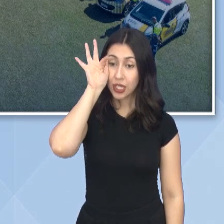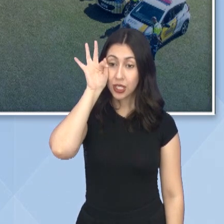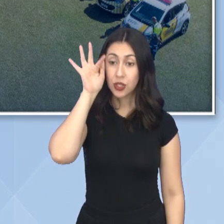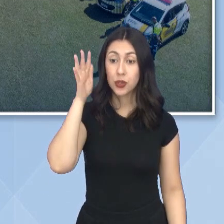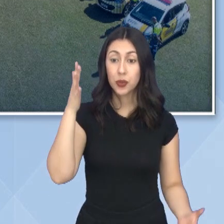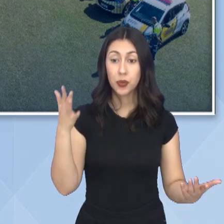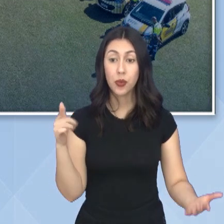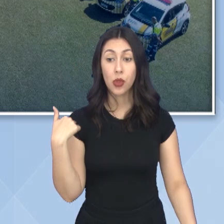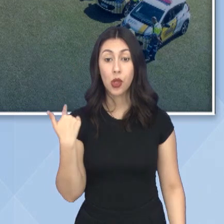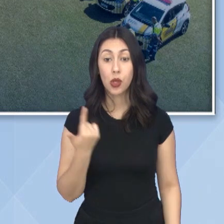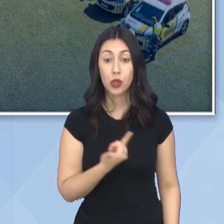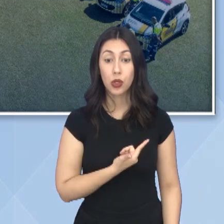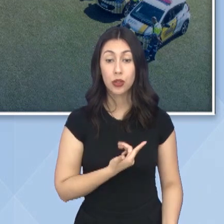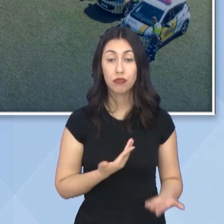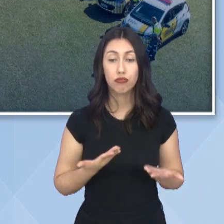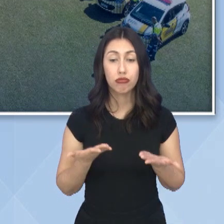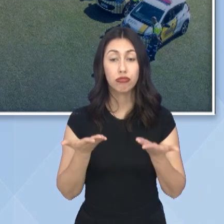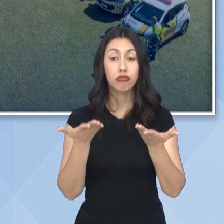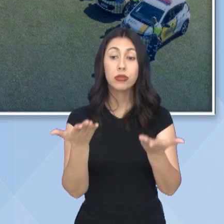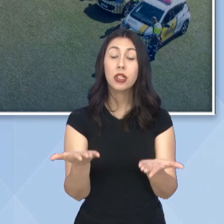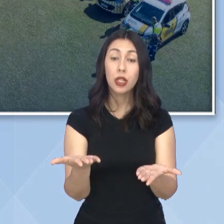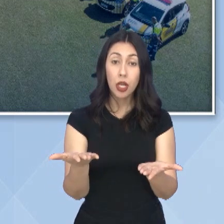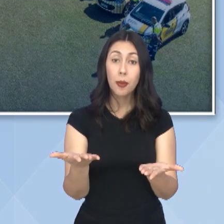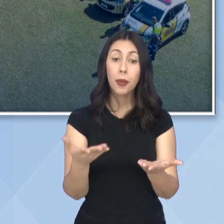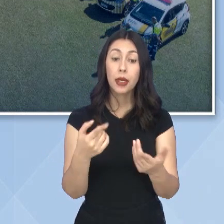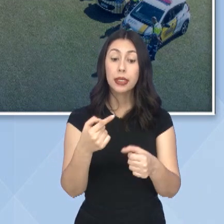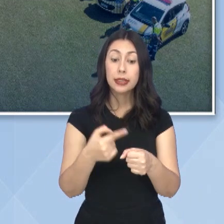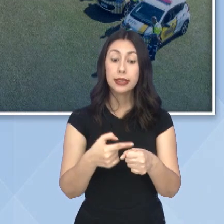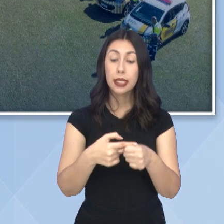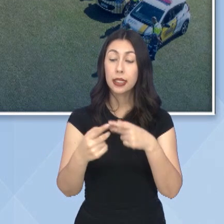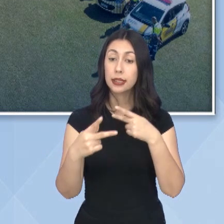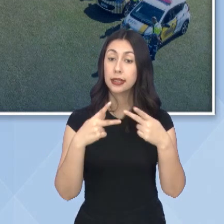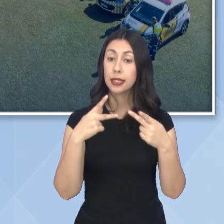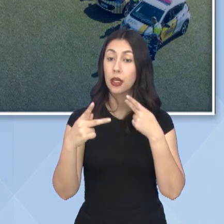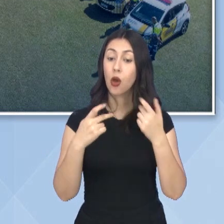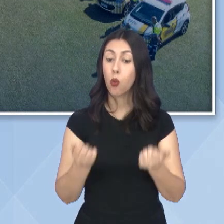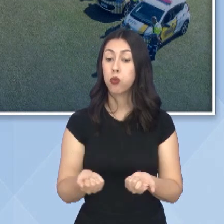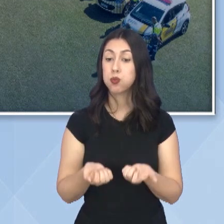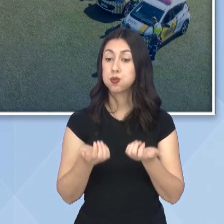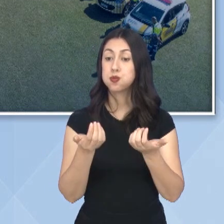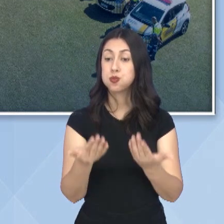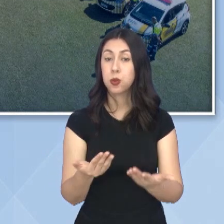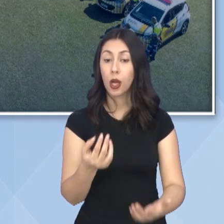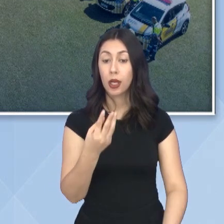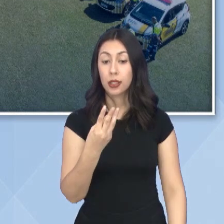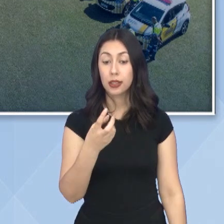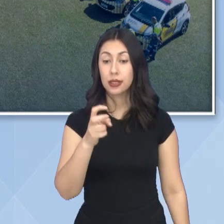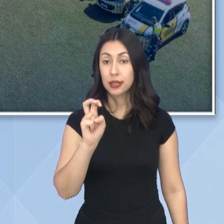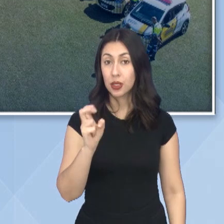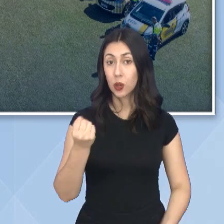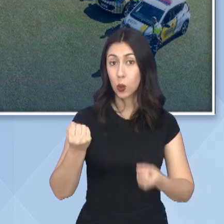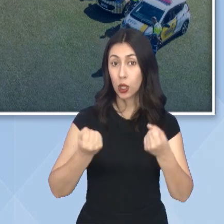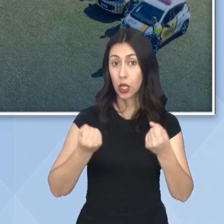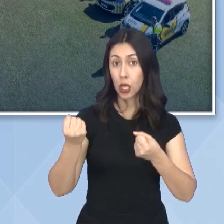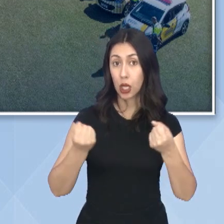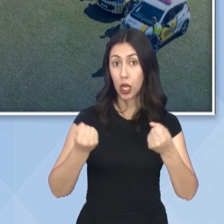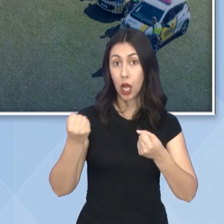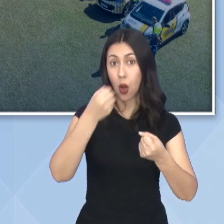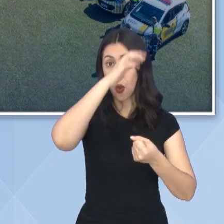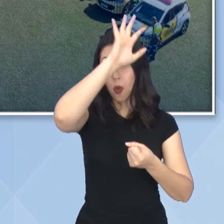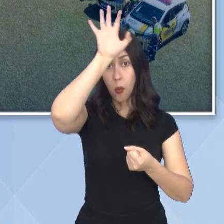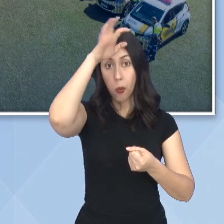nós entregamos, a cidade de São José dos Campos entregou 35 viaturas